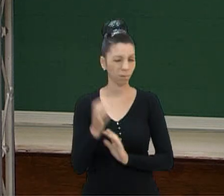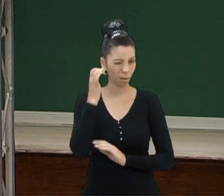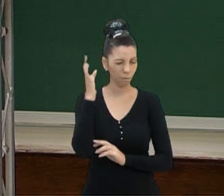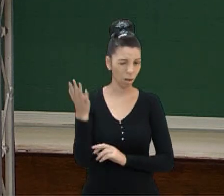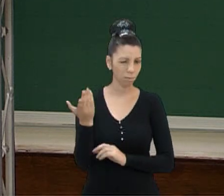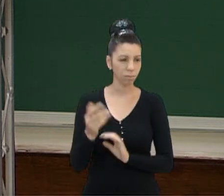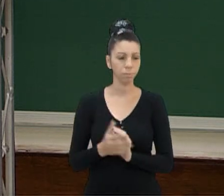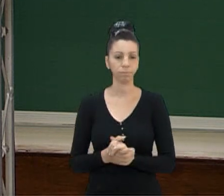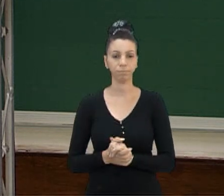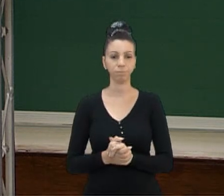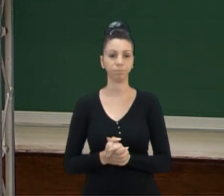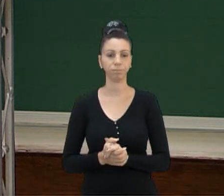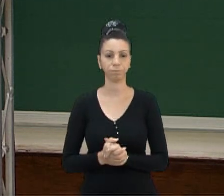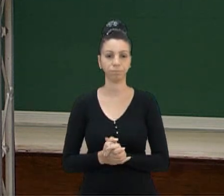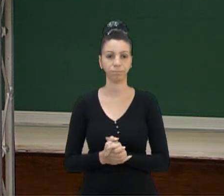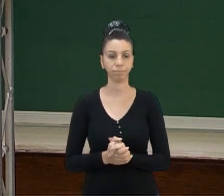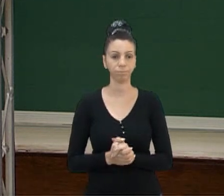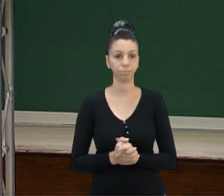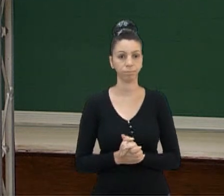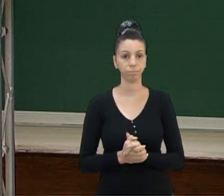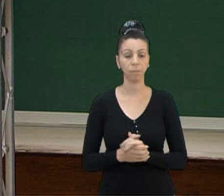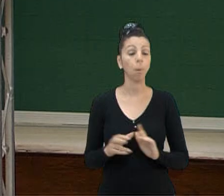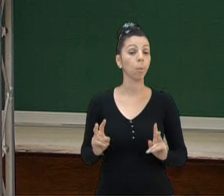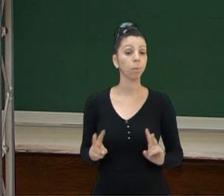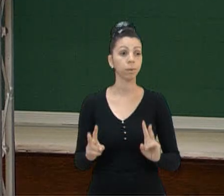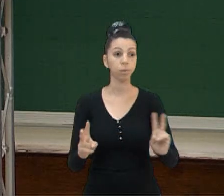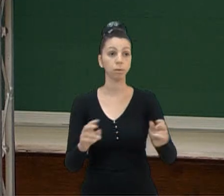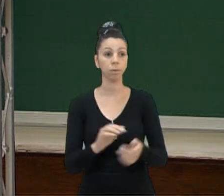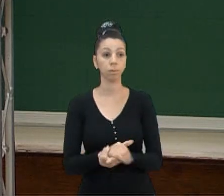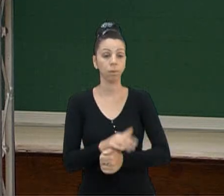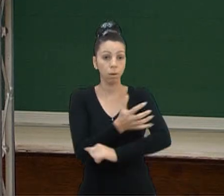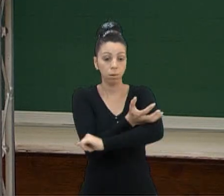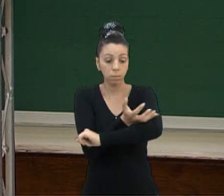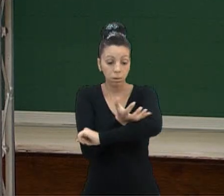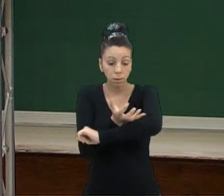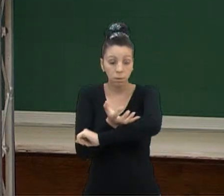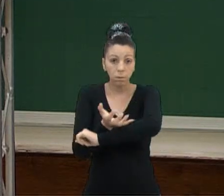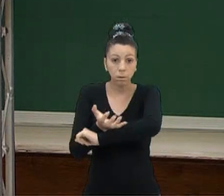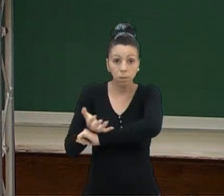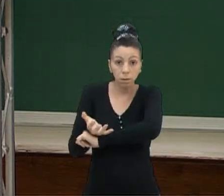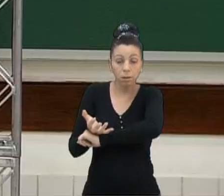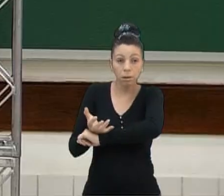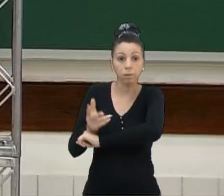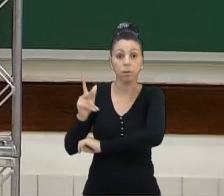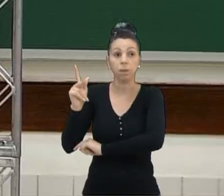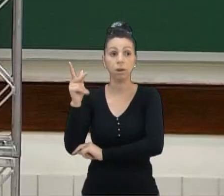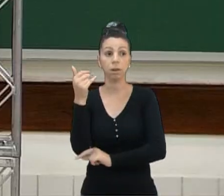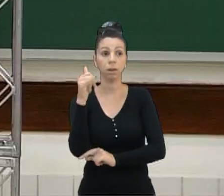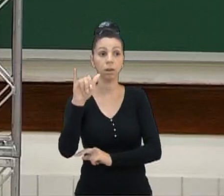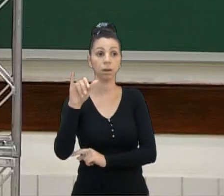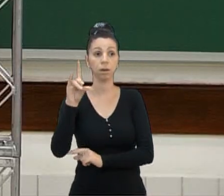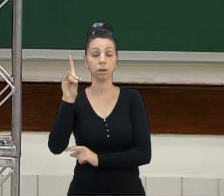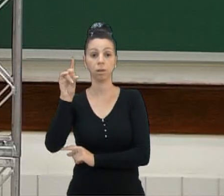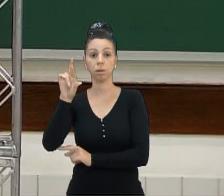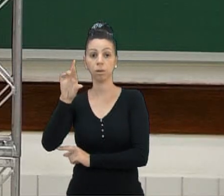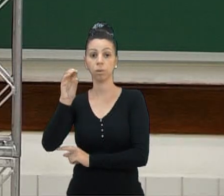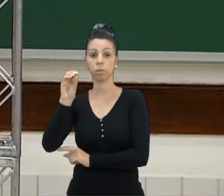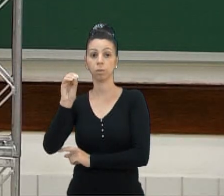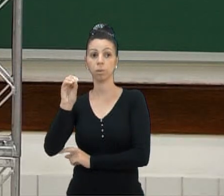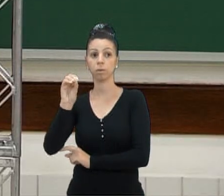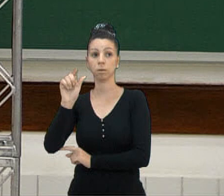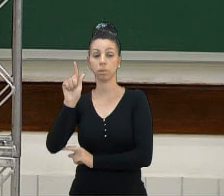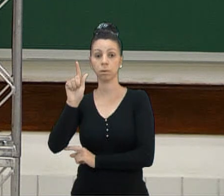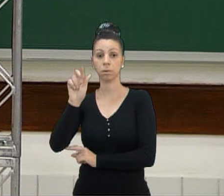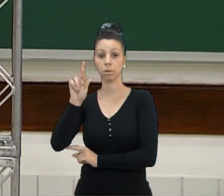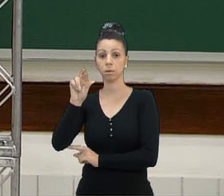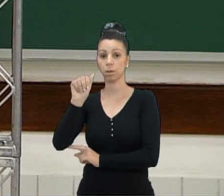lá. Agora vamos falar um pouquinho de relevo e hidrografia. Quando a gente fala de relevo e hidrografia, é porque eles